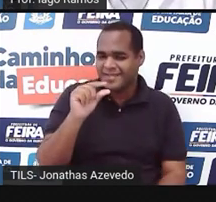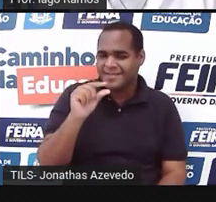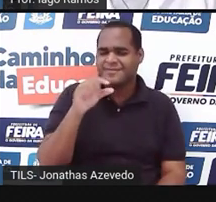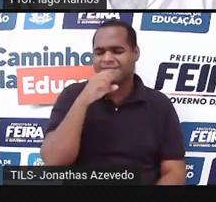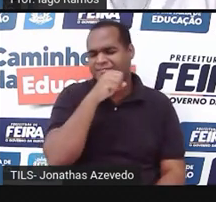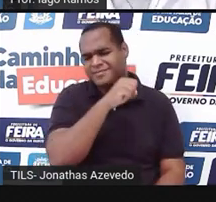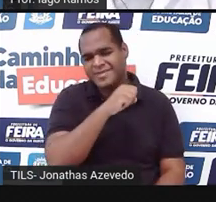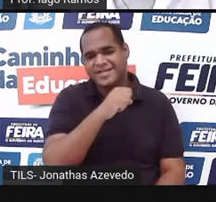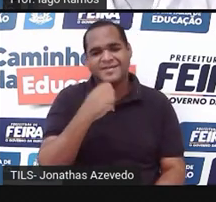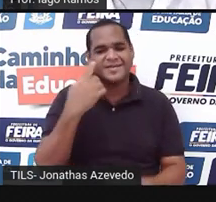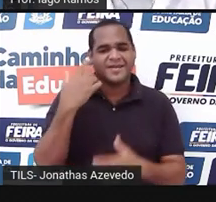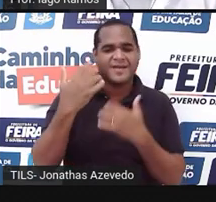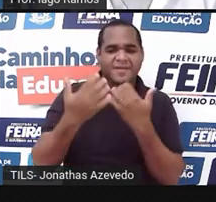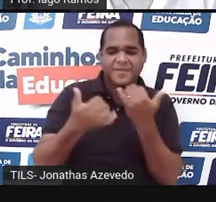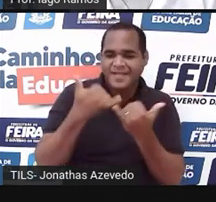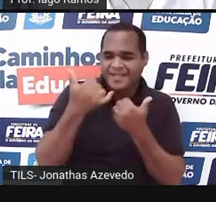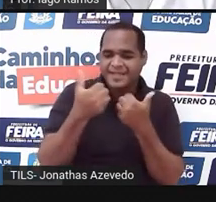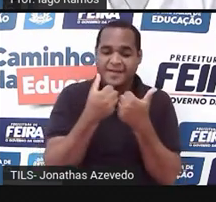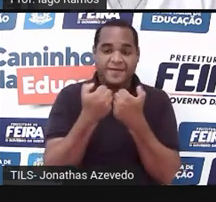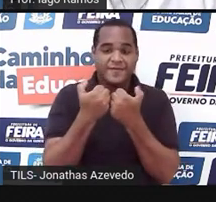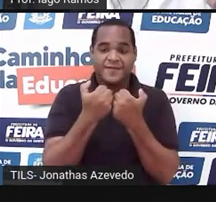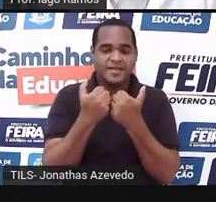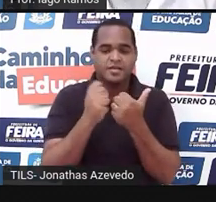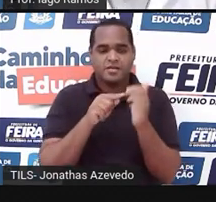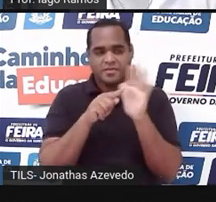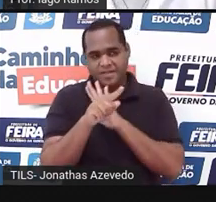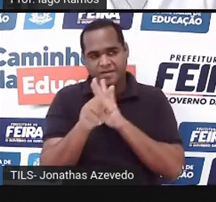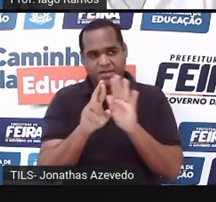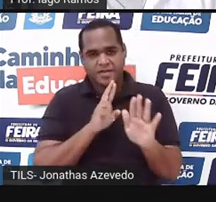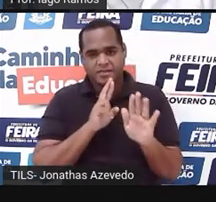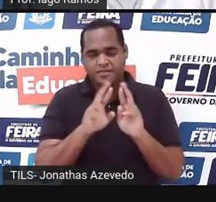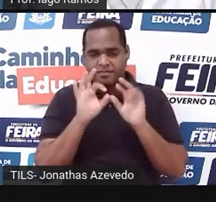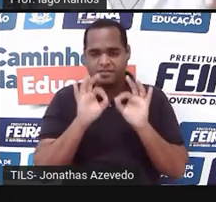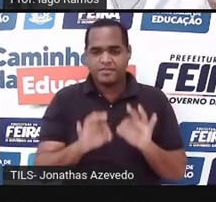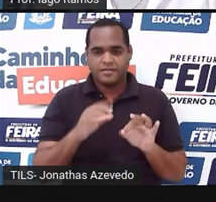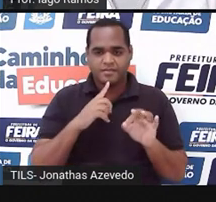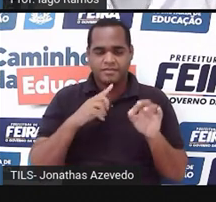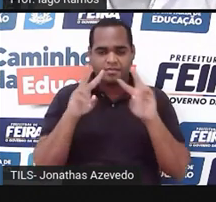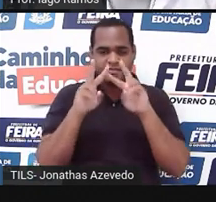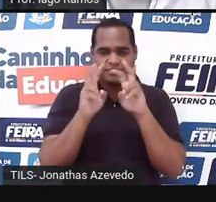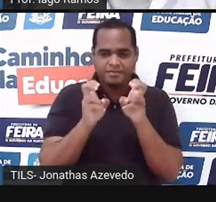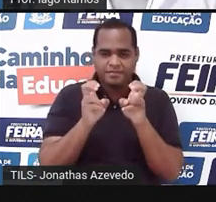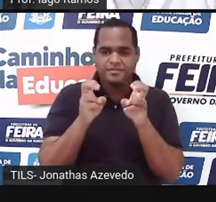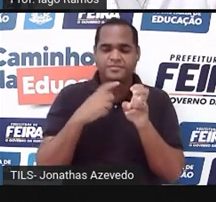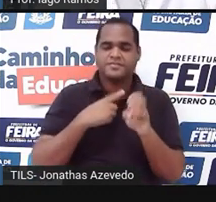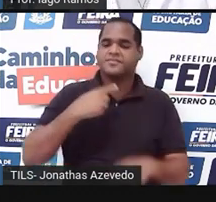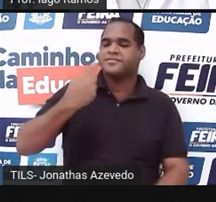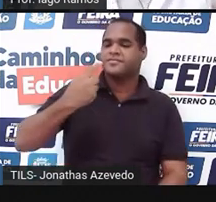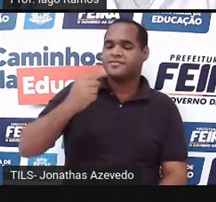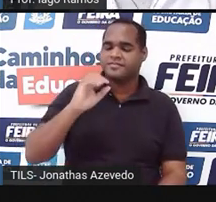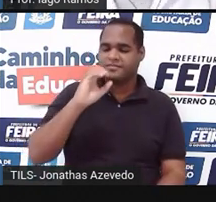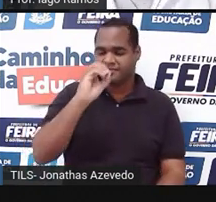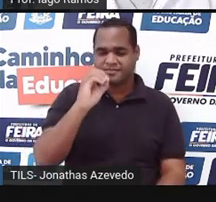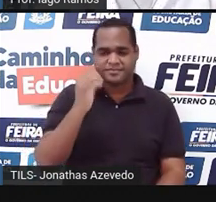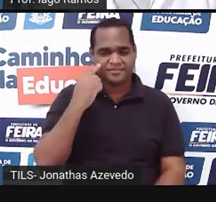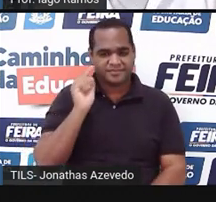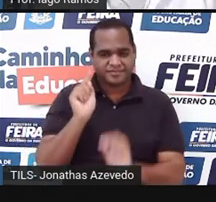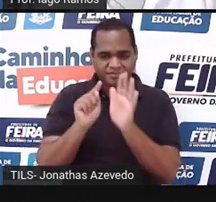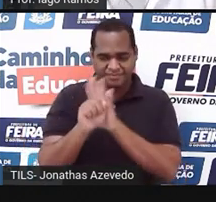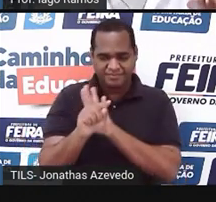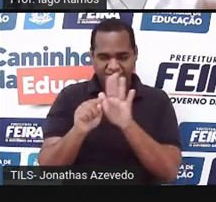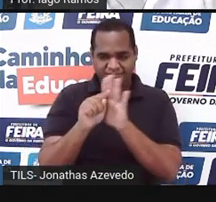quis rápido um joguinho de perguntas e resposta claro que o tema é equação do primeiro grau Então as